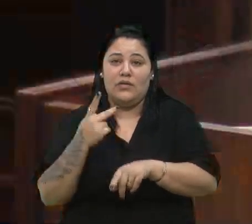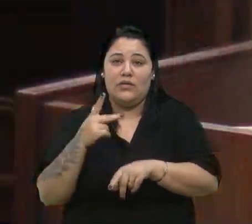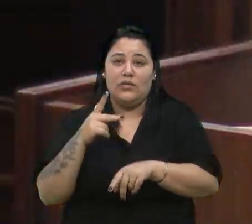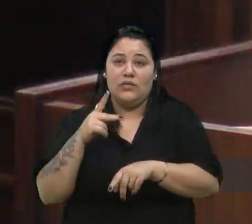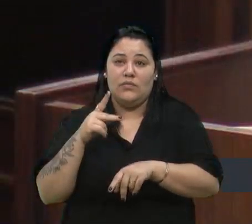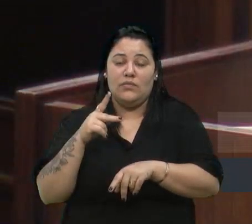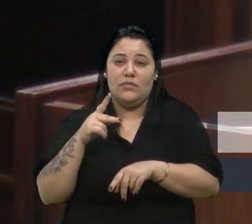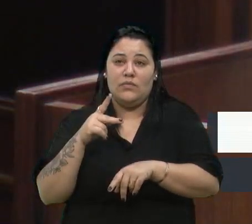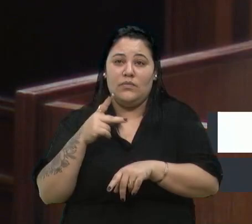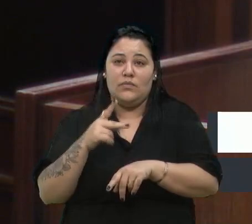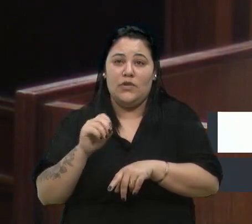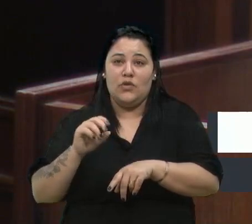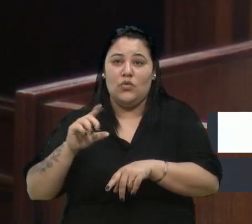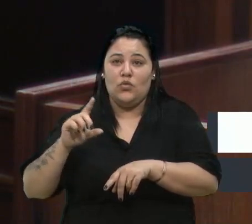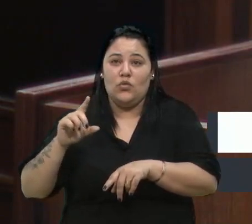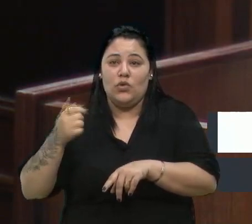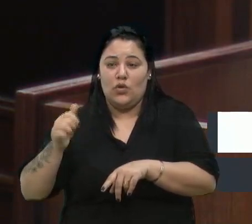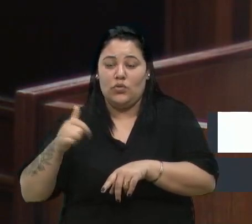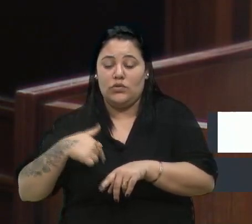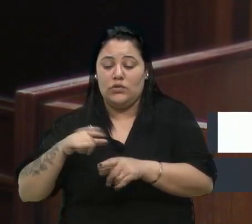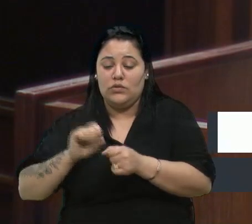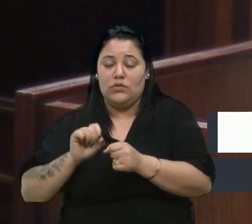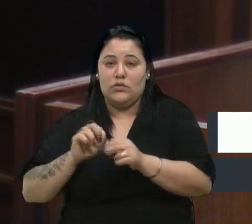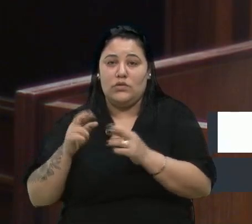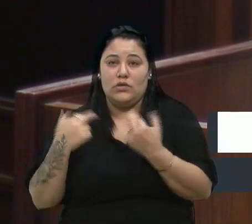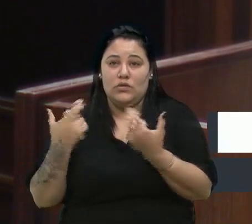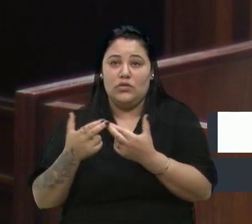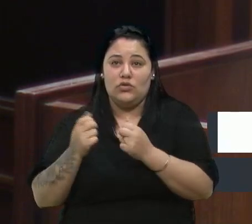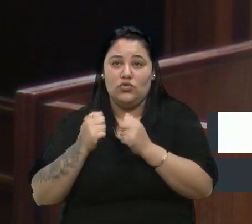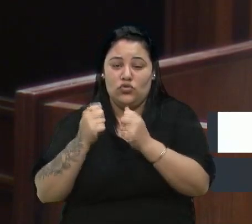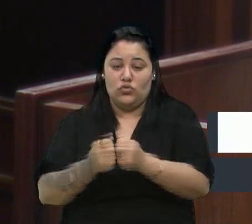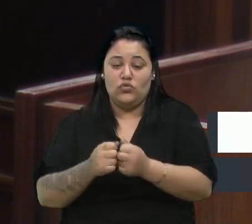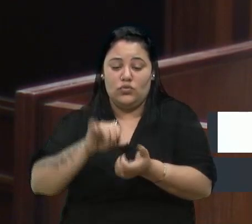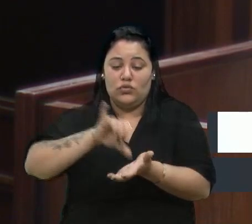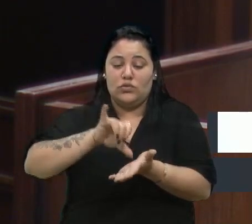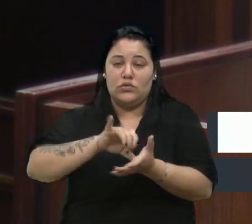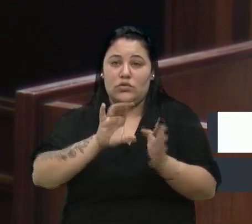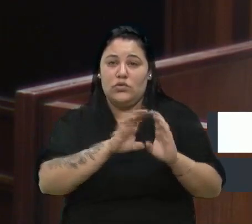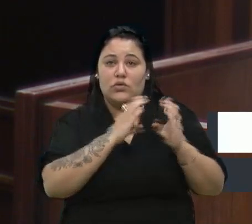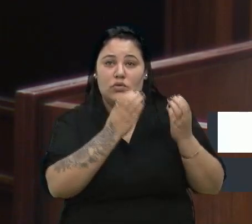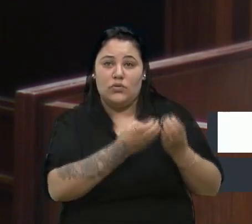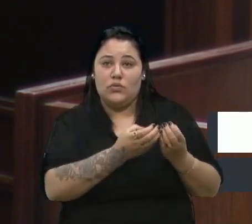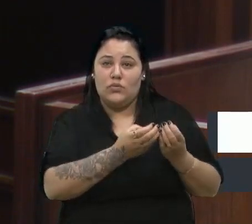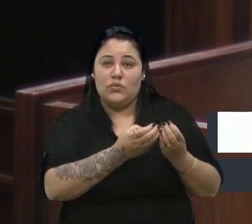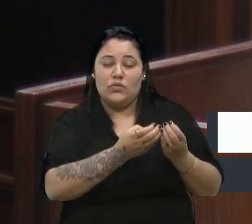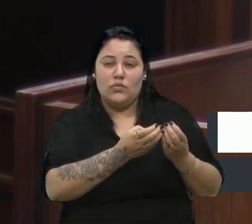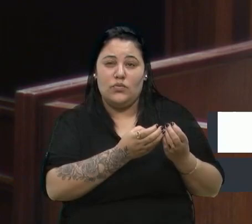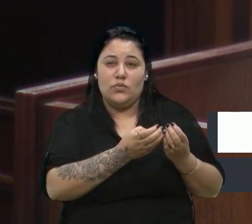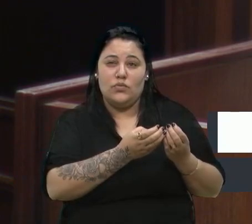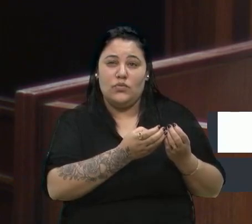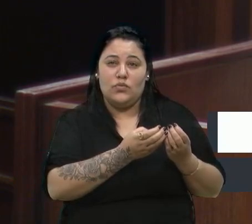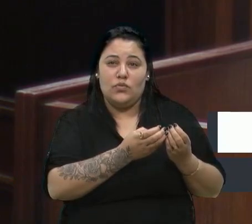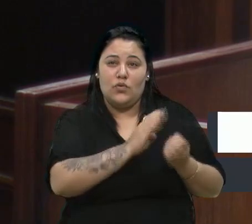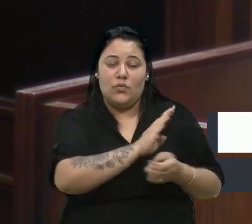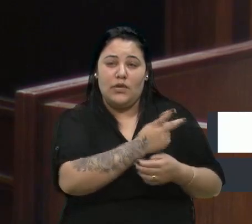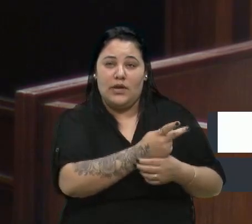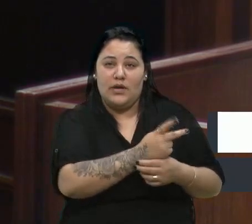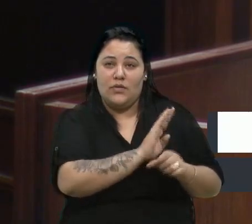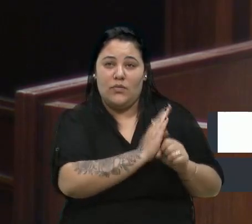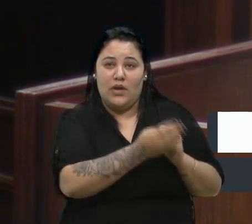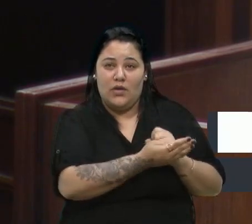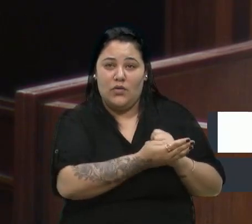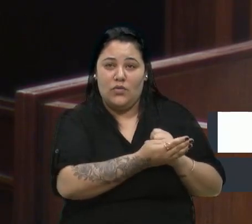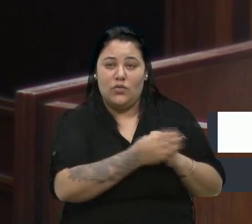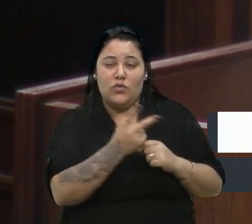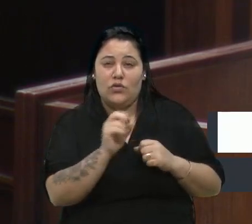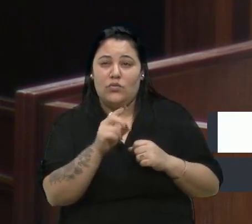2011, eu fiz a reunião lá no Centro Comunitário do Tancredo, do Belo Horizonte.